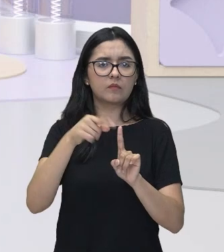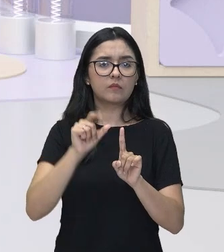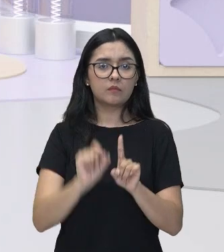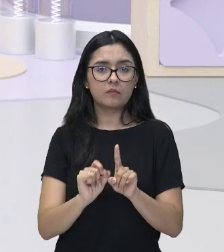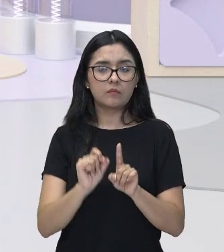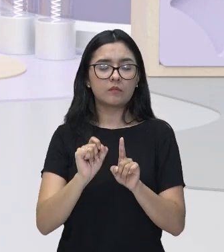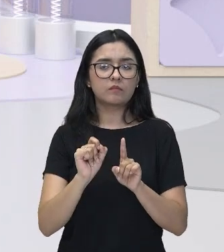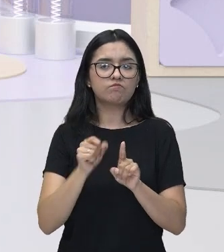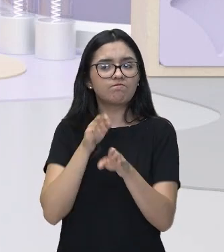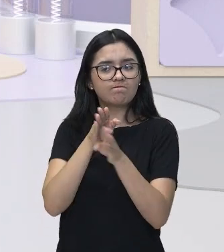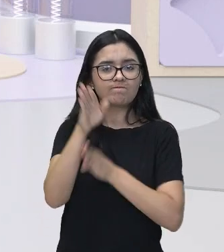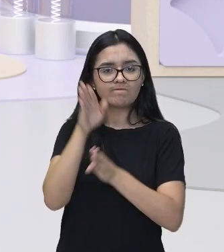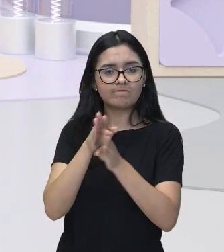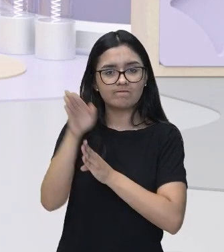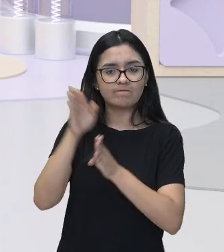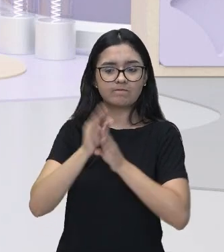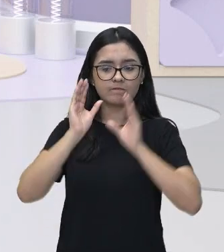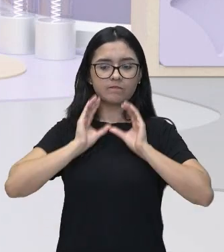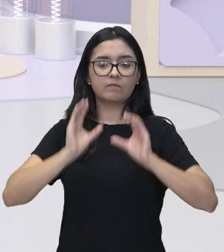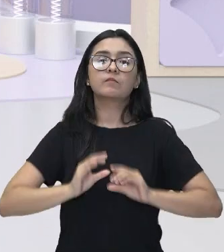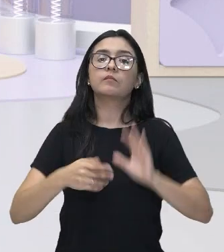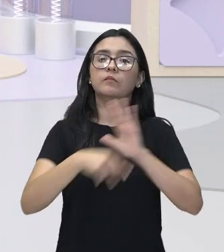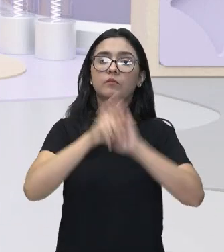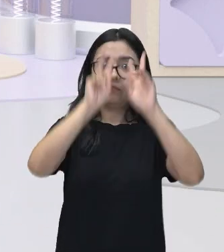humana, guiar a conduta humana